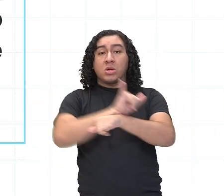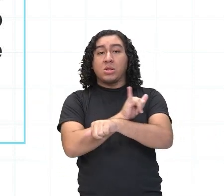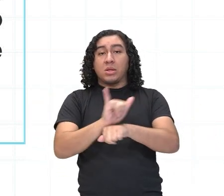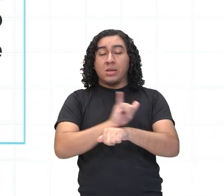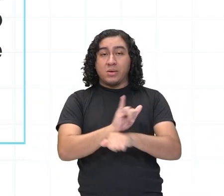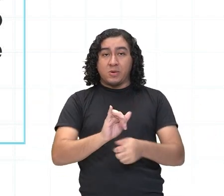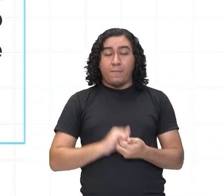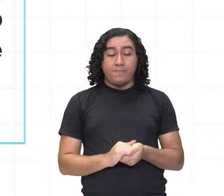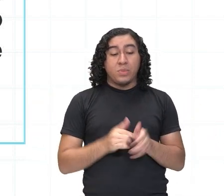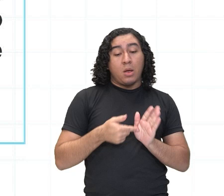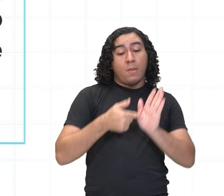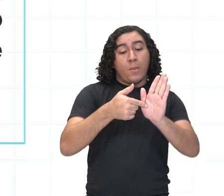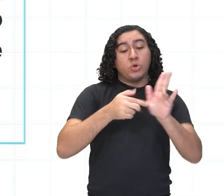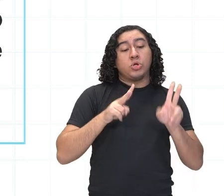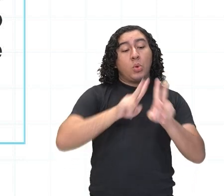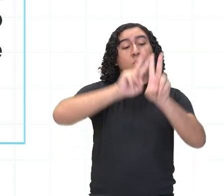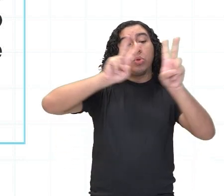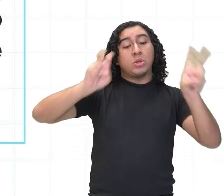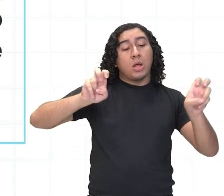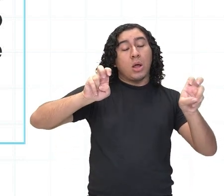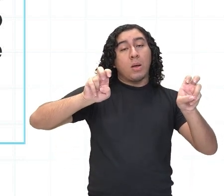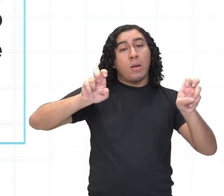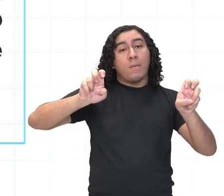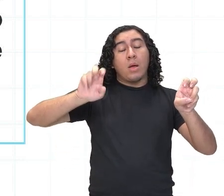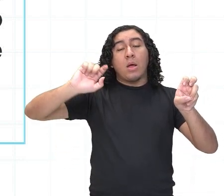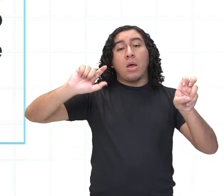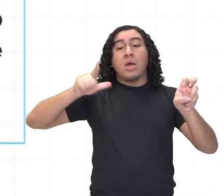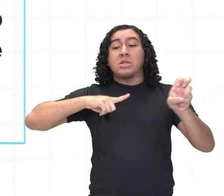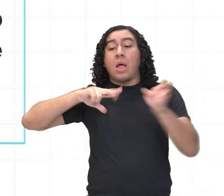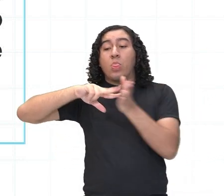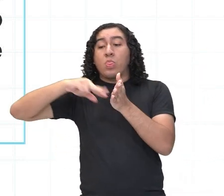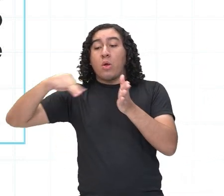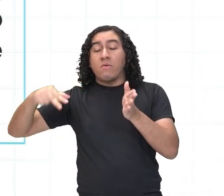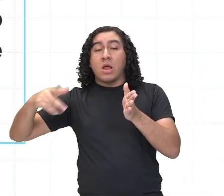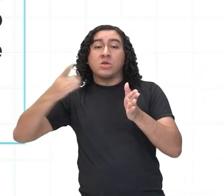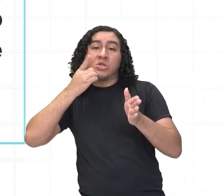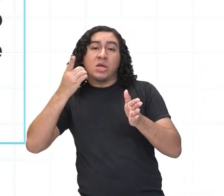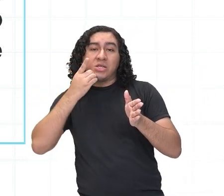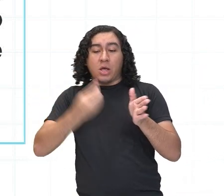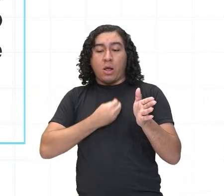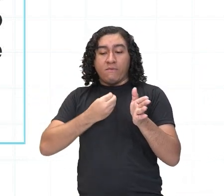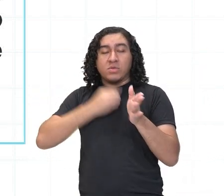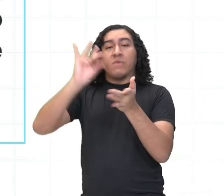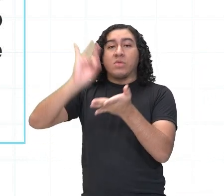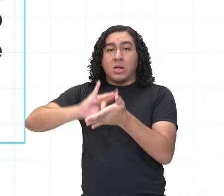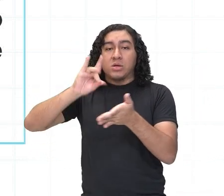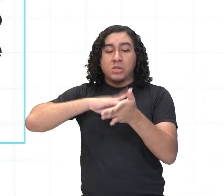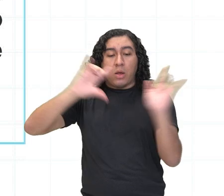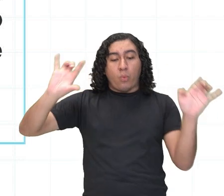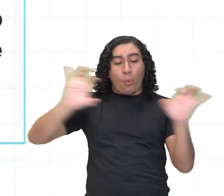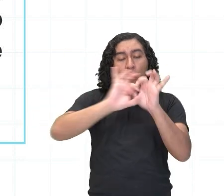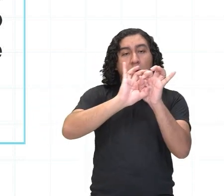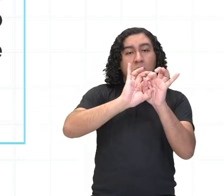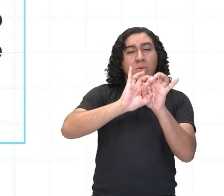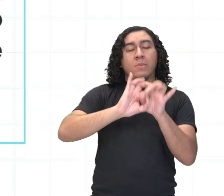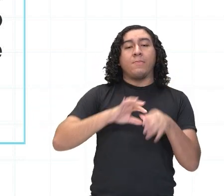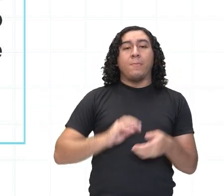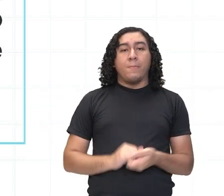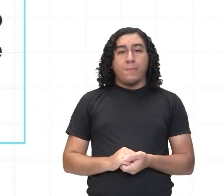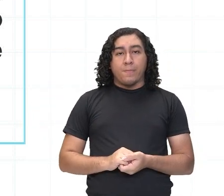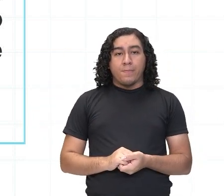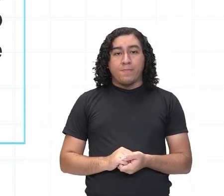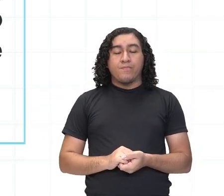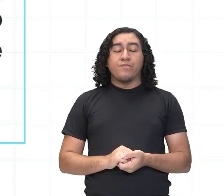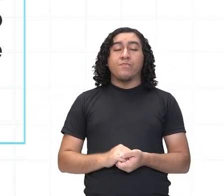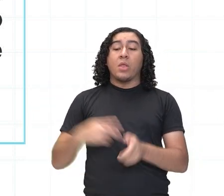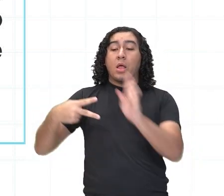apresentação do tema vinculando a um fato ou evento cotidiano. Normalmente, em uma contextualização, são